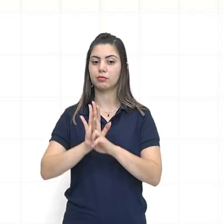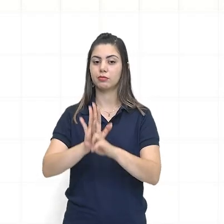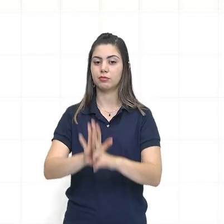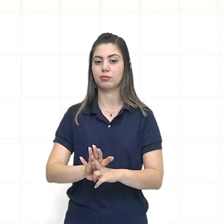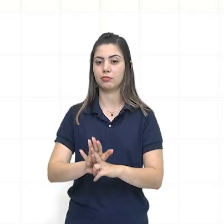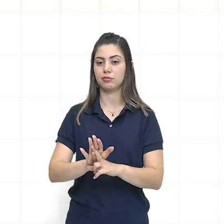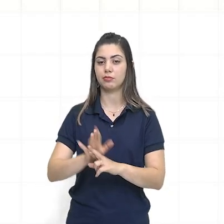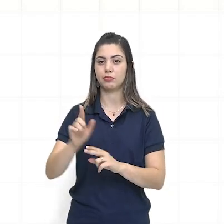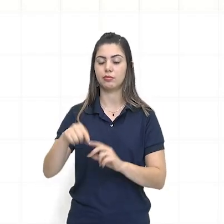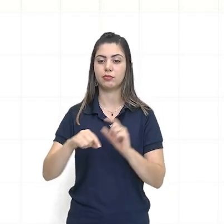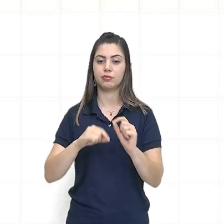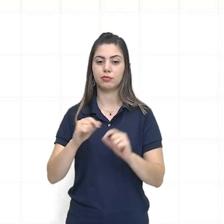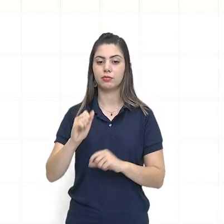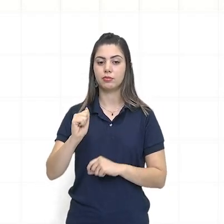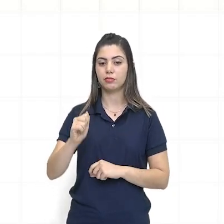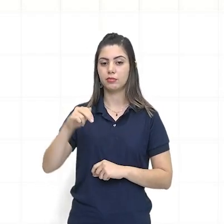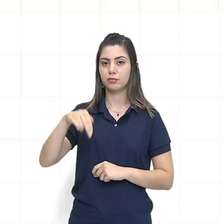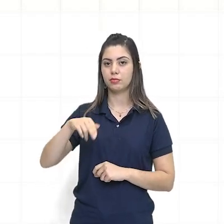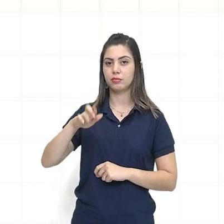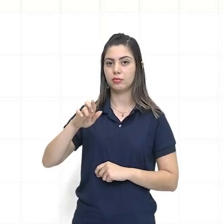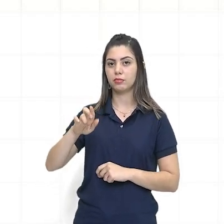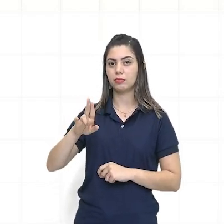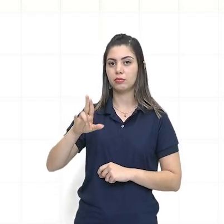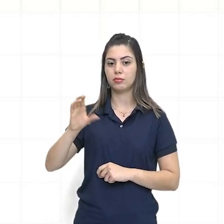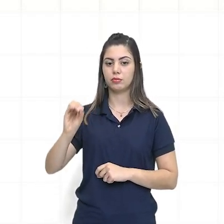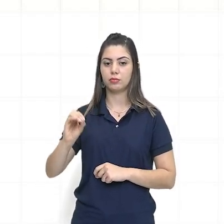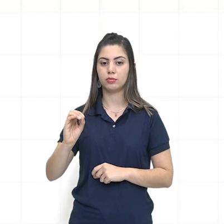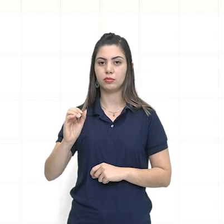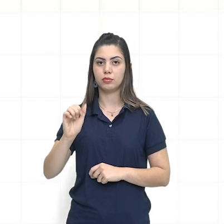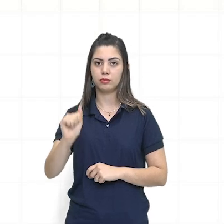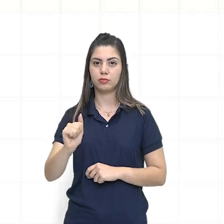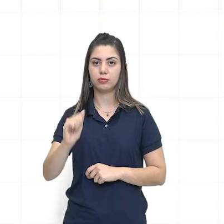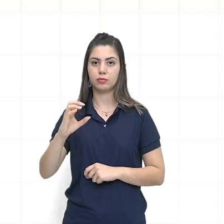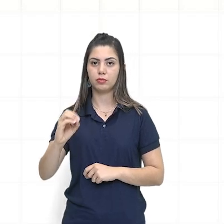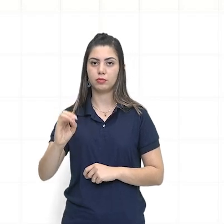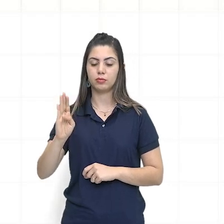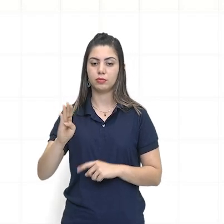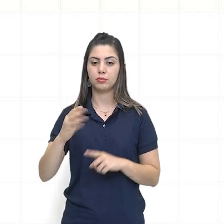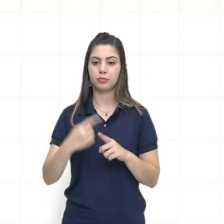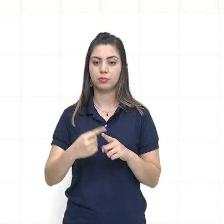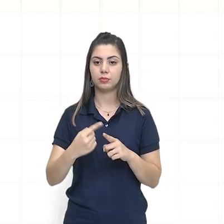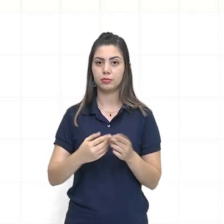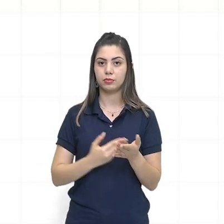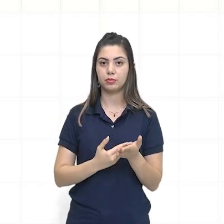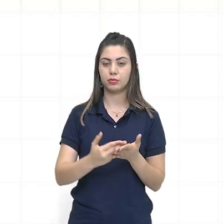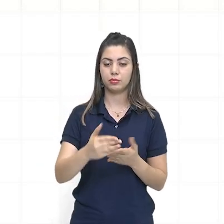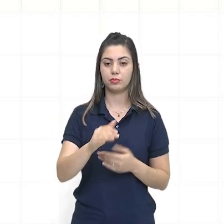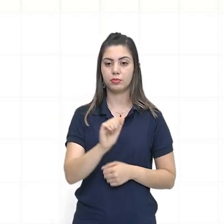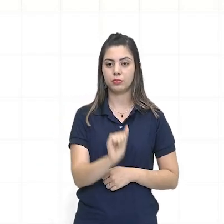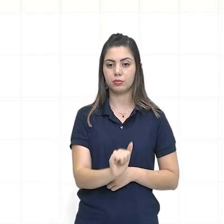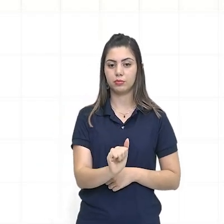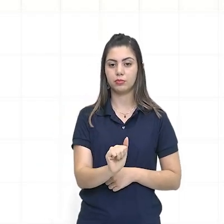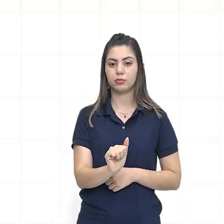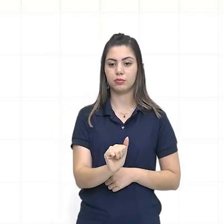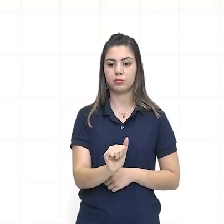ângulo AOB. Por quê? É o ângulo que começa no ponto A,